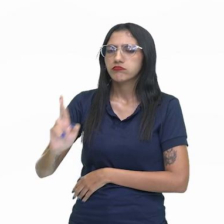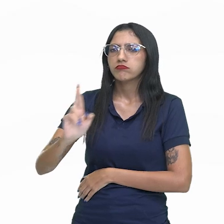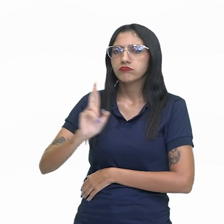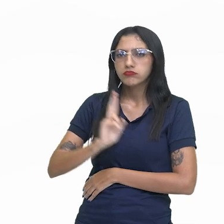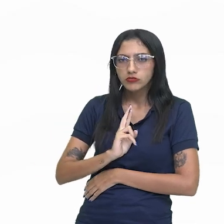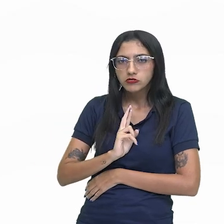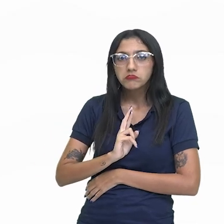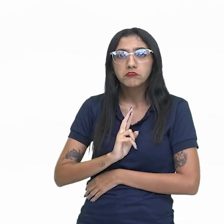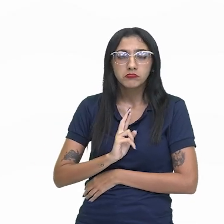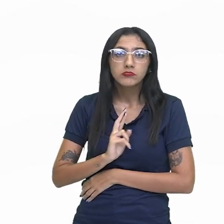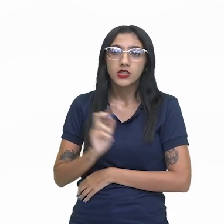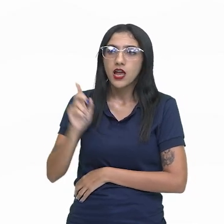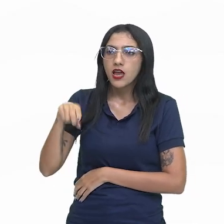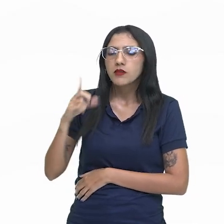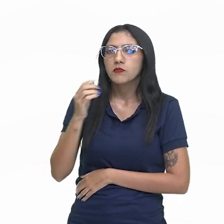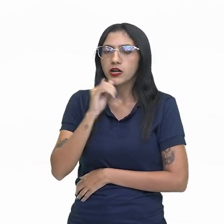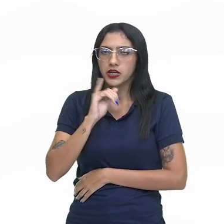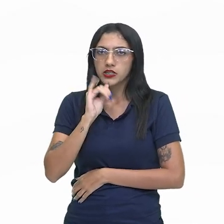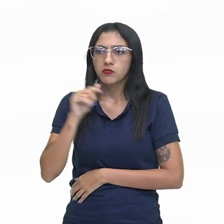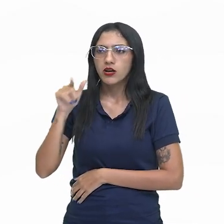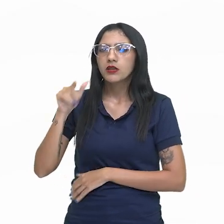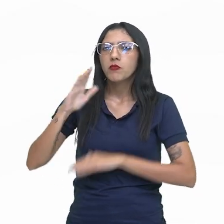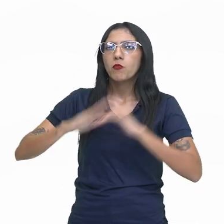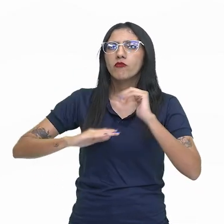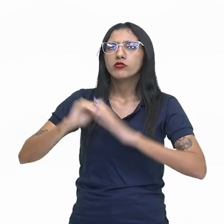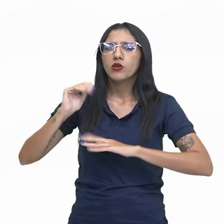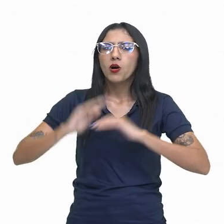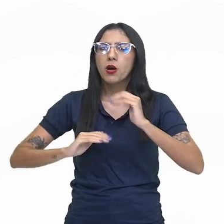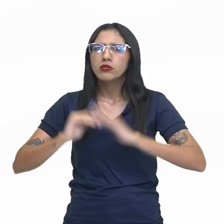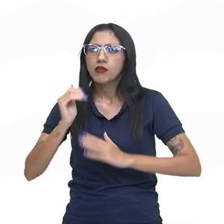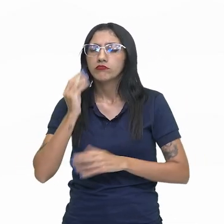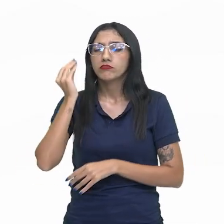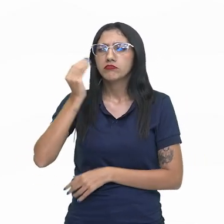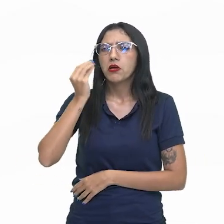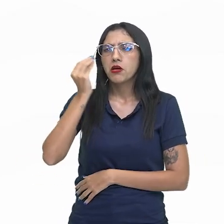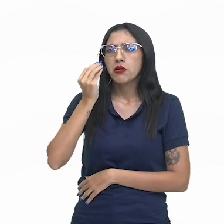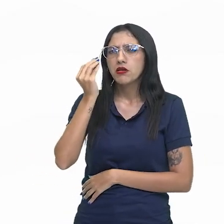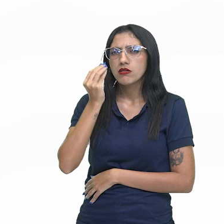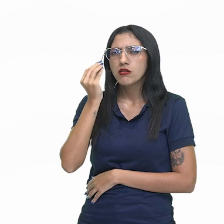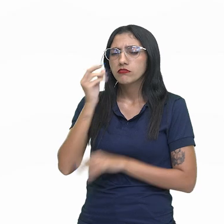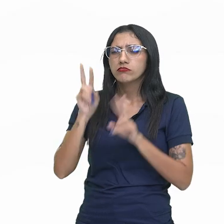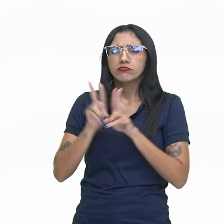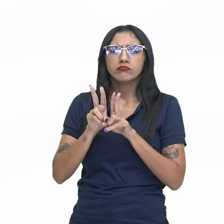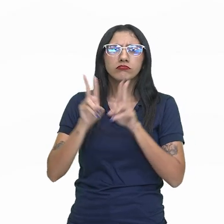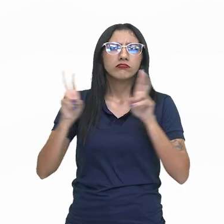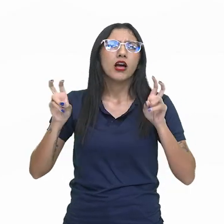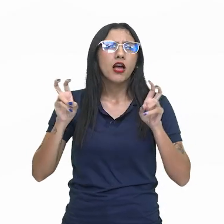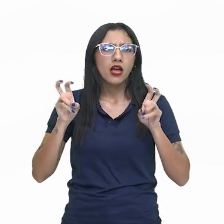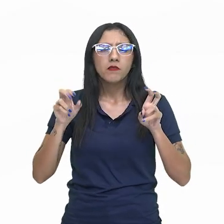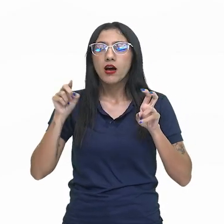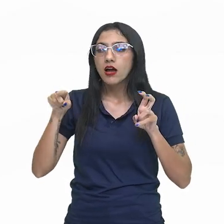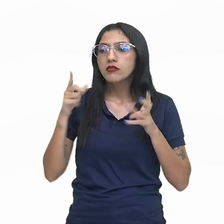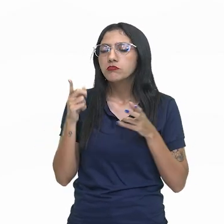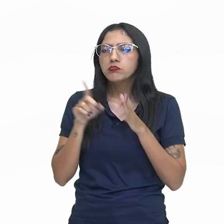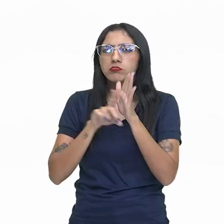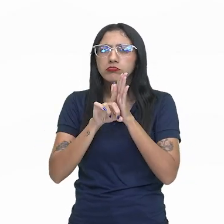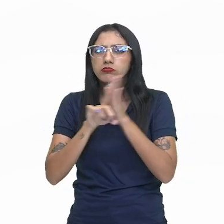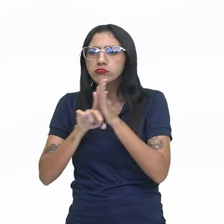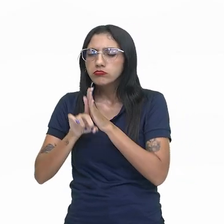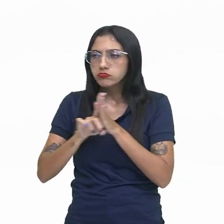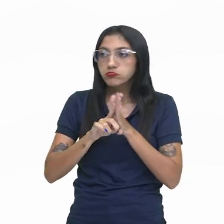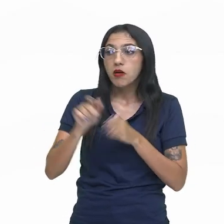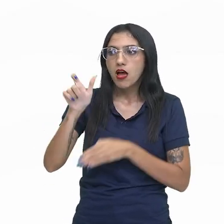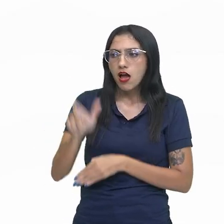para um profissional, se for, né, de um determinado tema, ele vai procurar